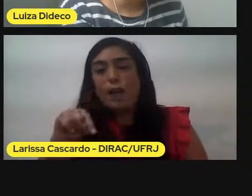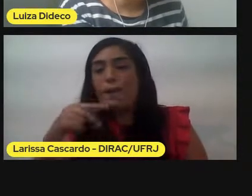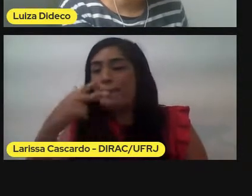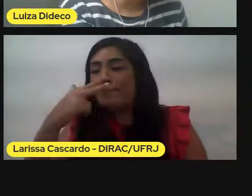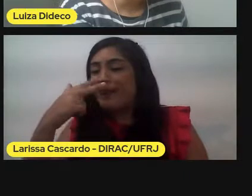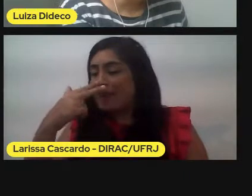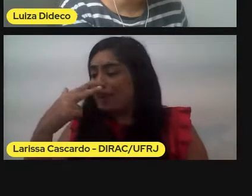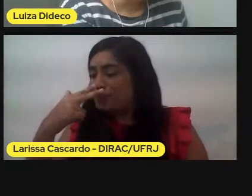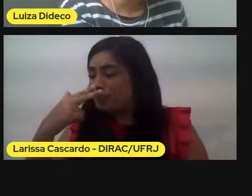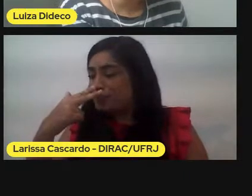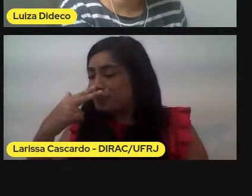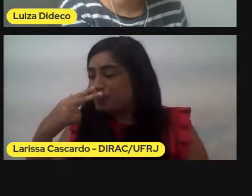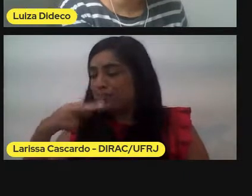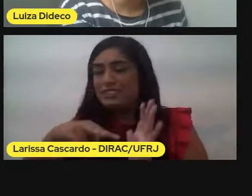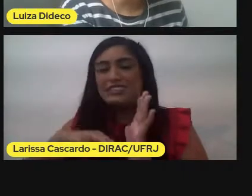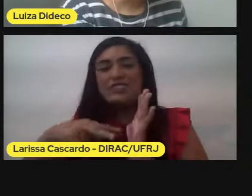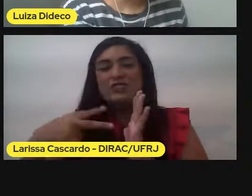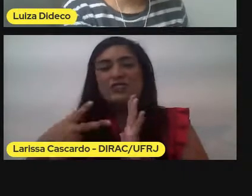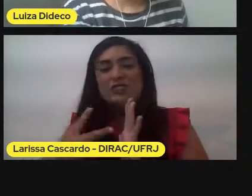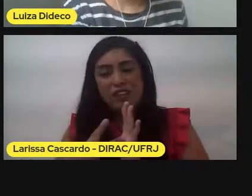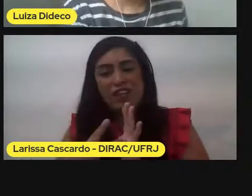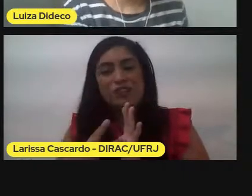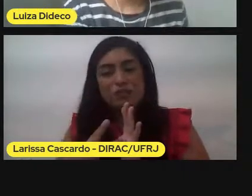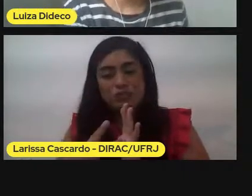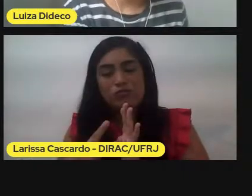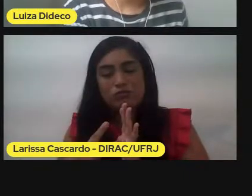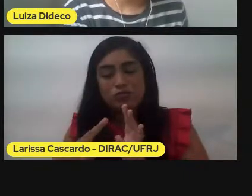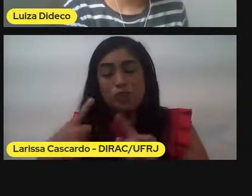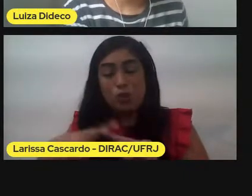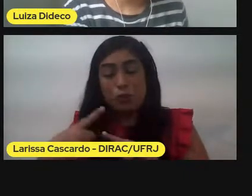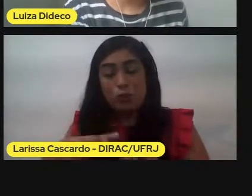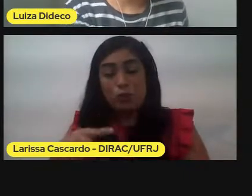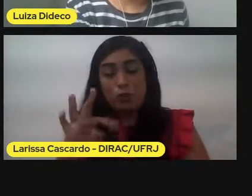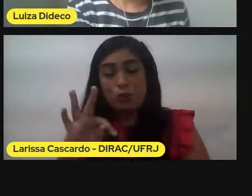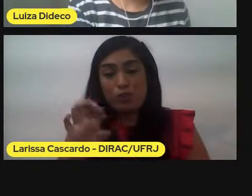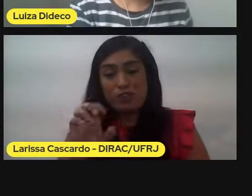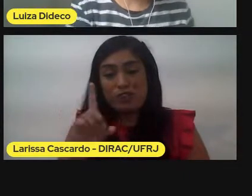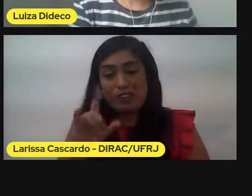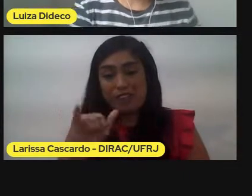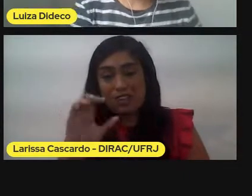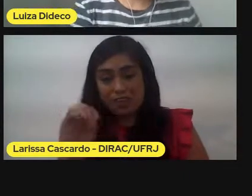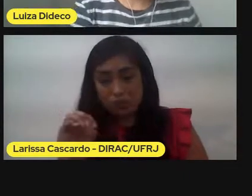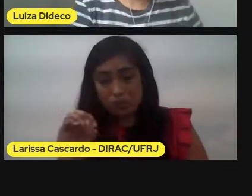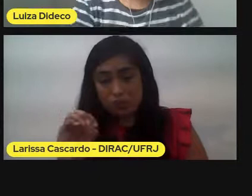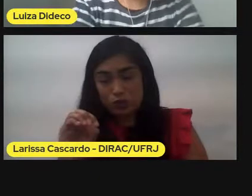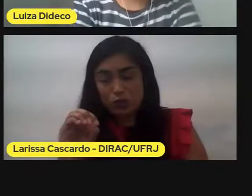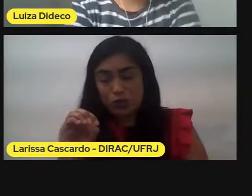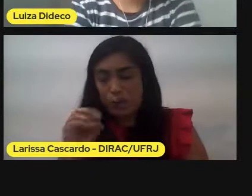Desassossego, pesa mais quando não tem a desculpa da inércia.